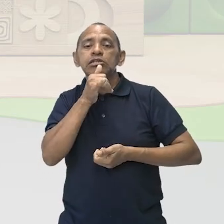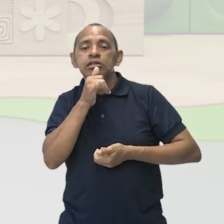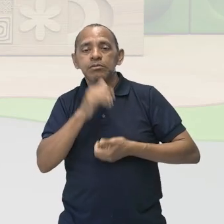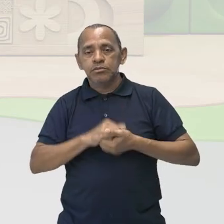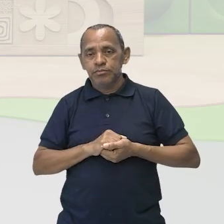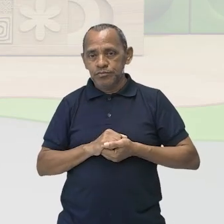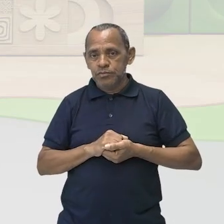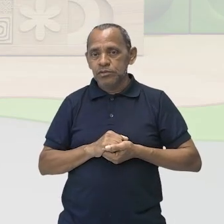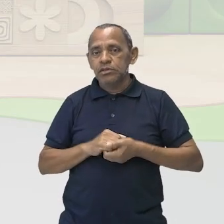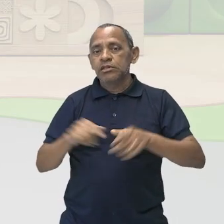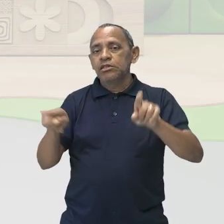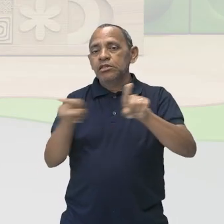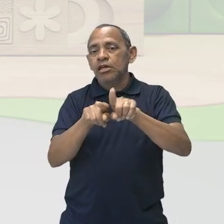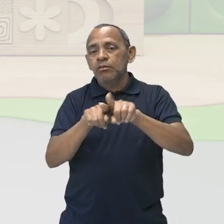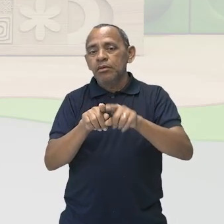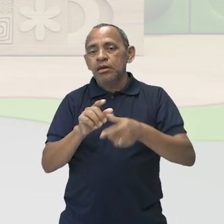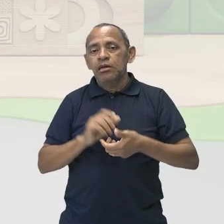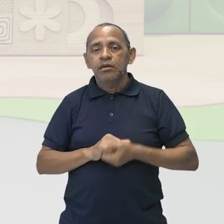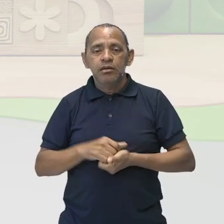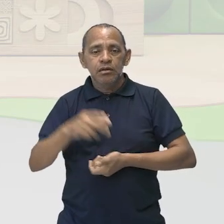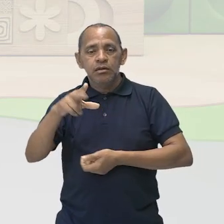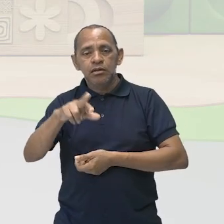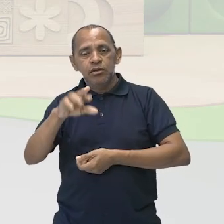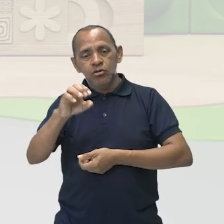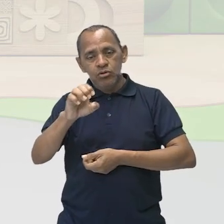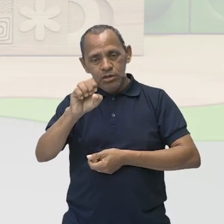ultrassom também os roedores.